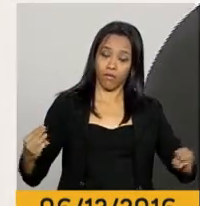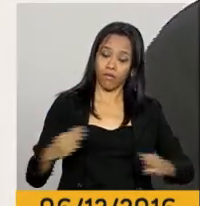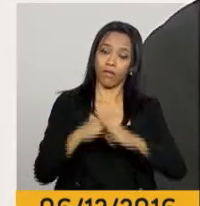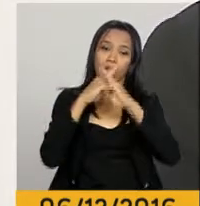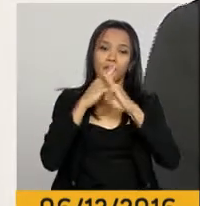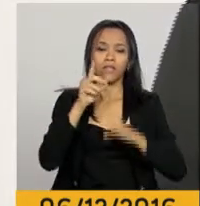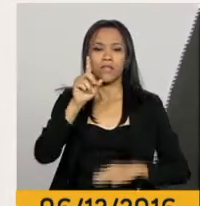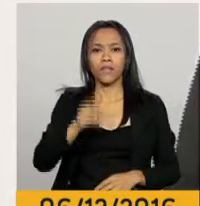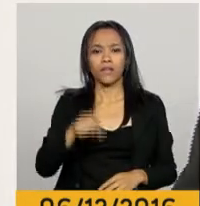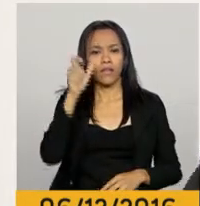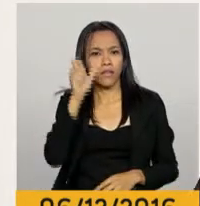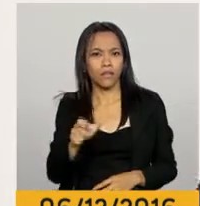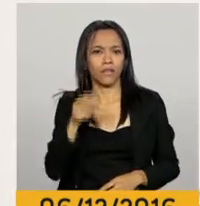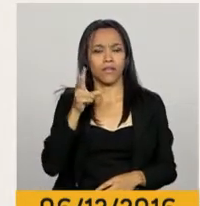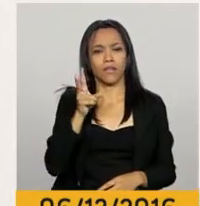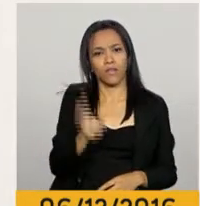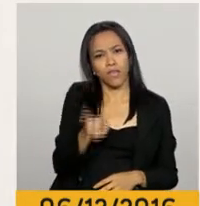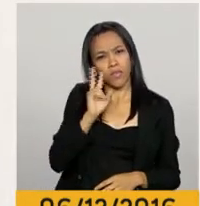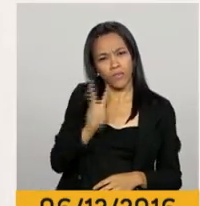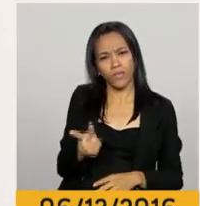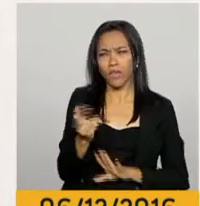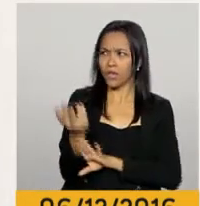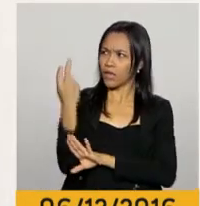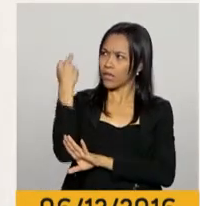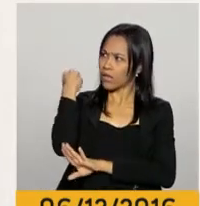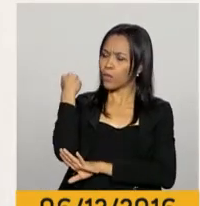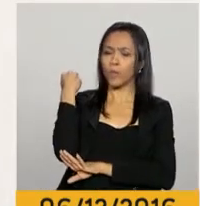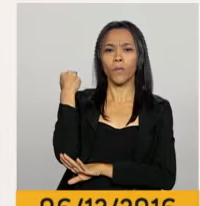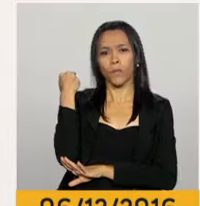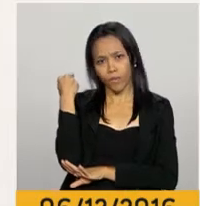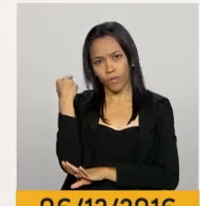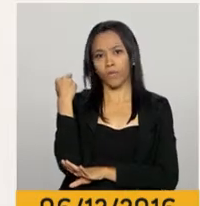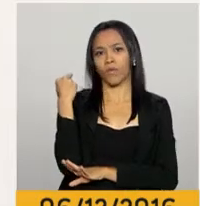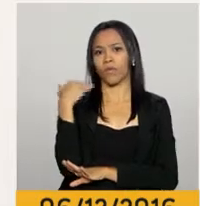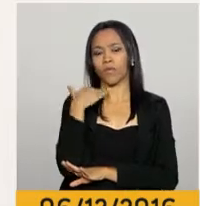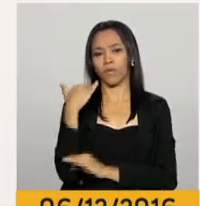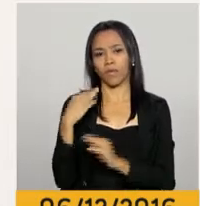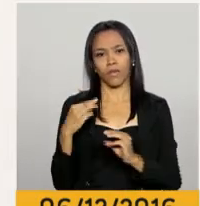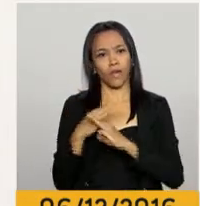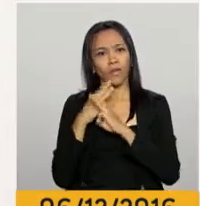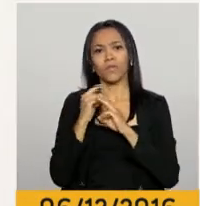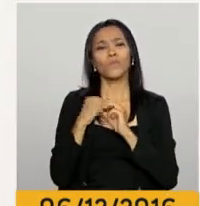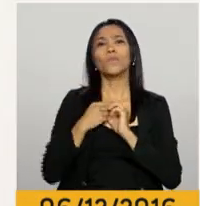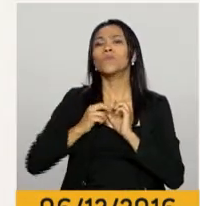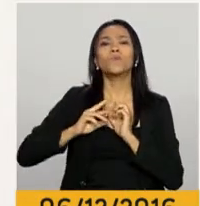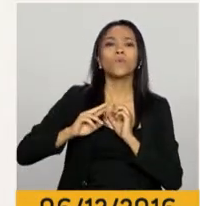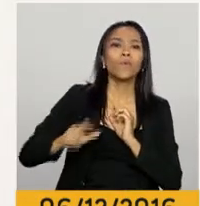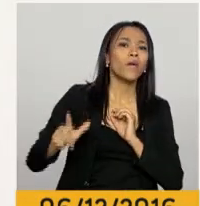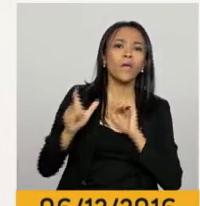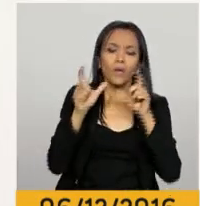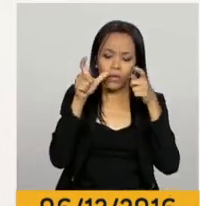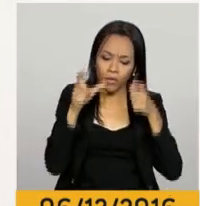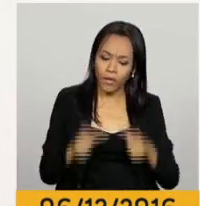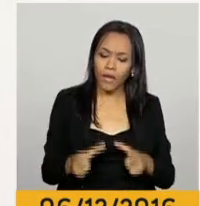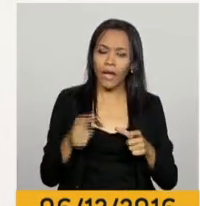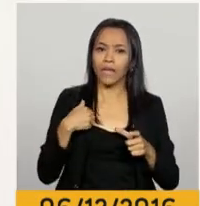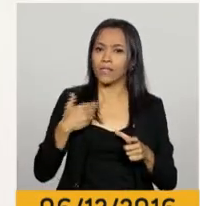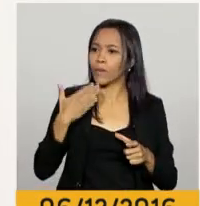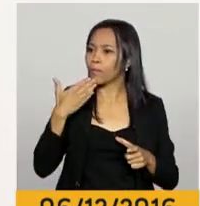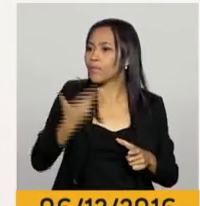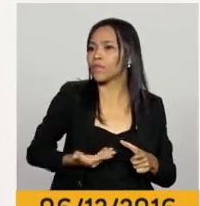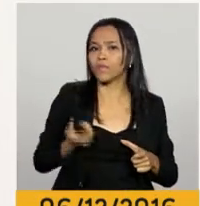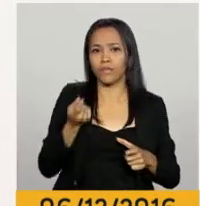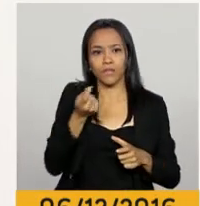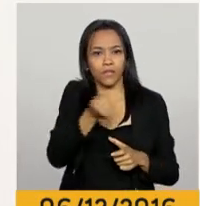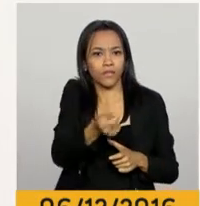aspecto eu sempre via caixa econômica do passado como não um estabelecimento de crédito que pudesse